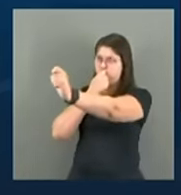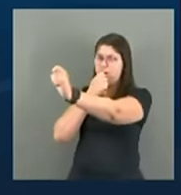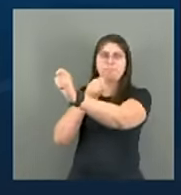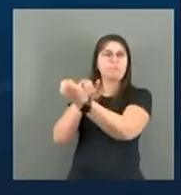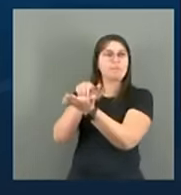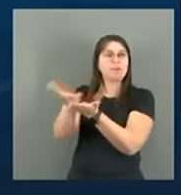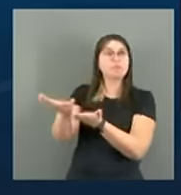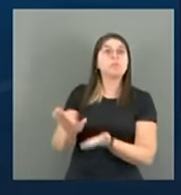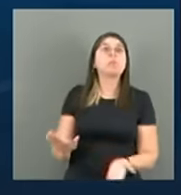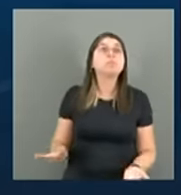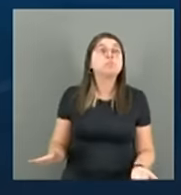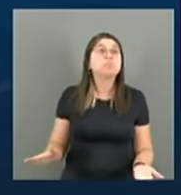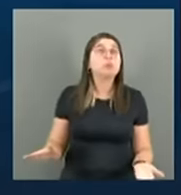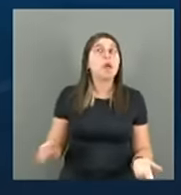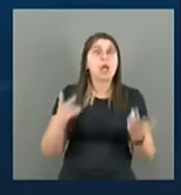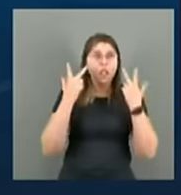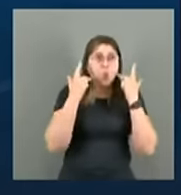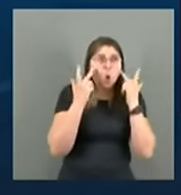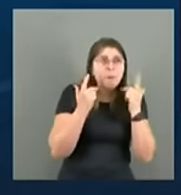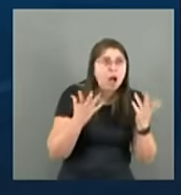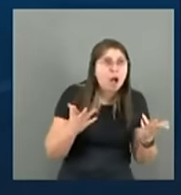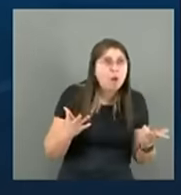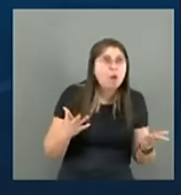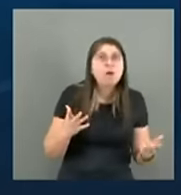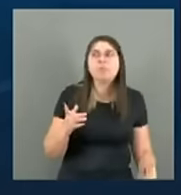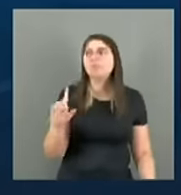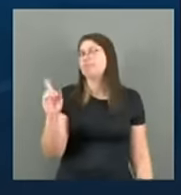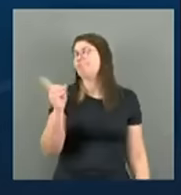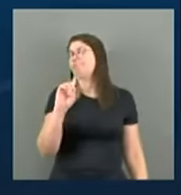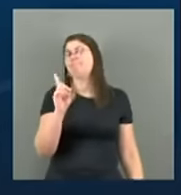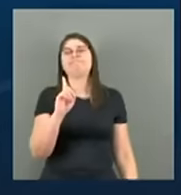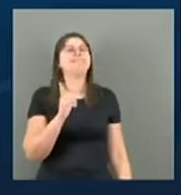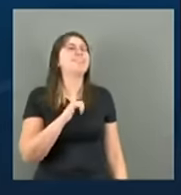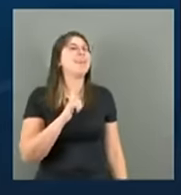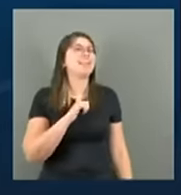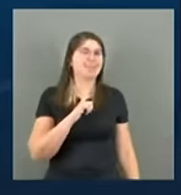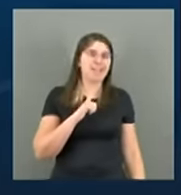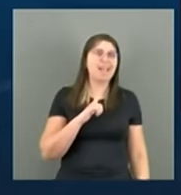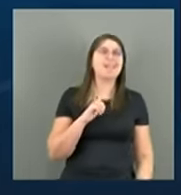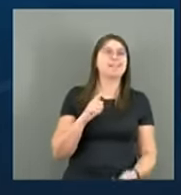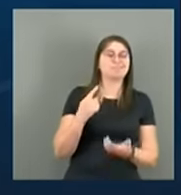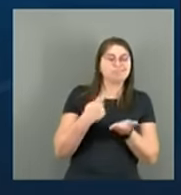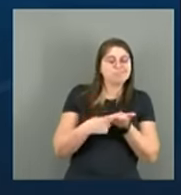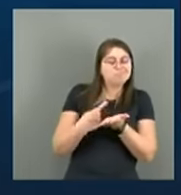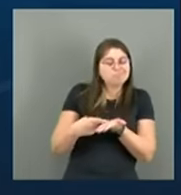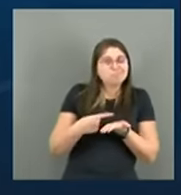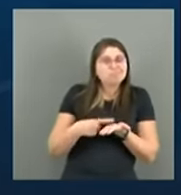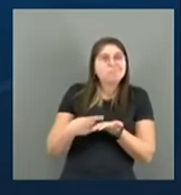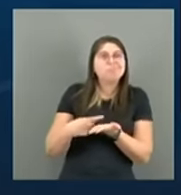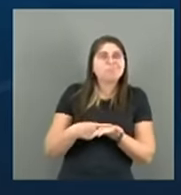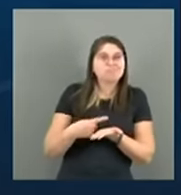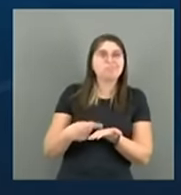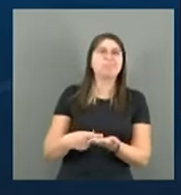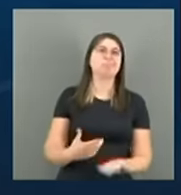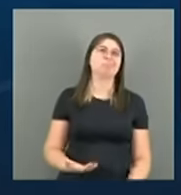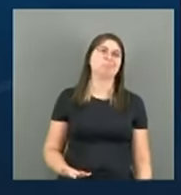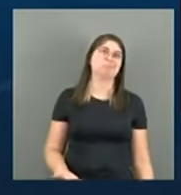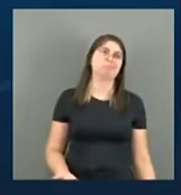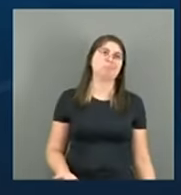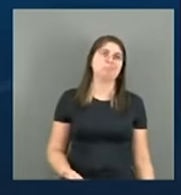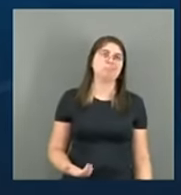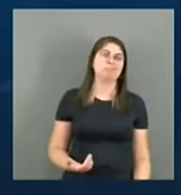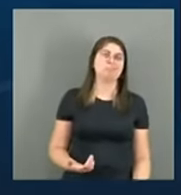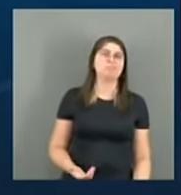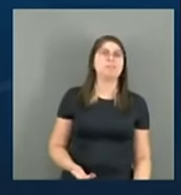Não é. Entende? E está existindo uma situação do árbitro ali que ele tem que interagir. E vou falar agora para você, de